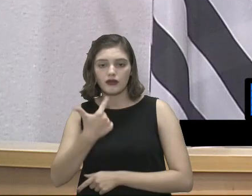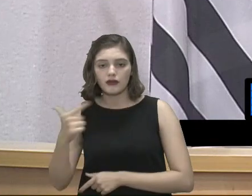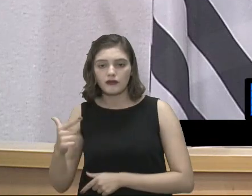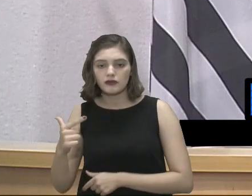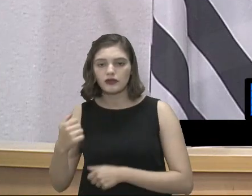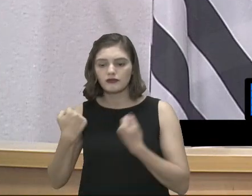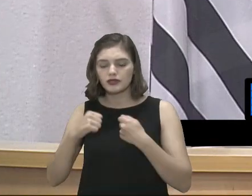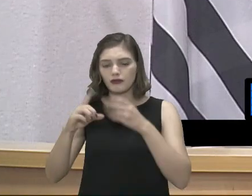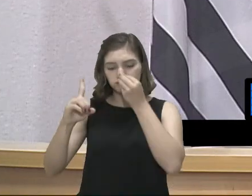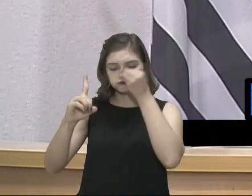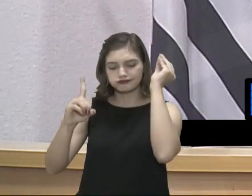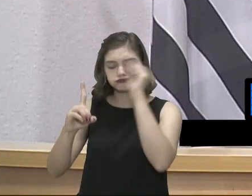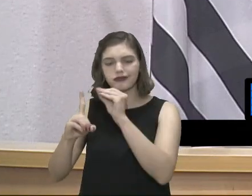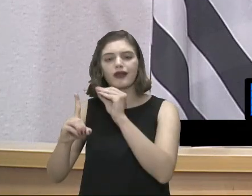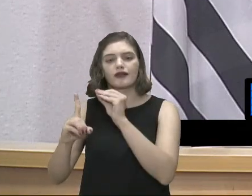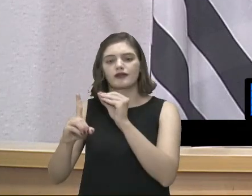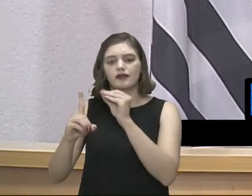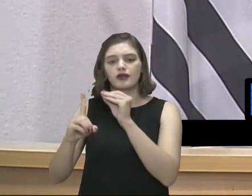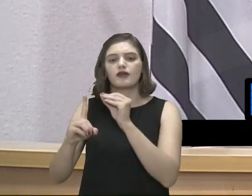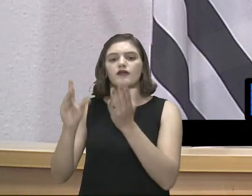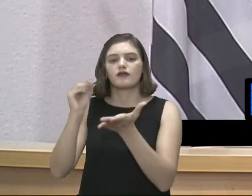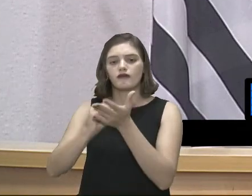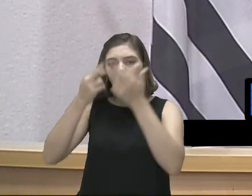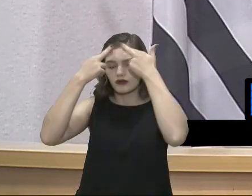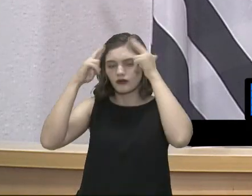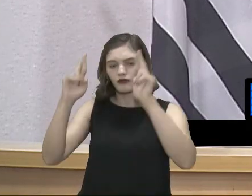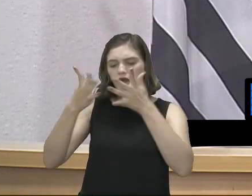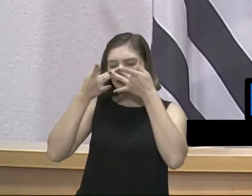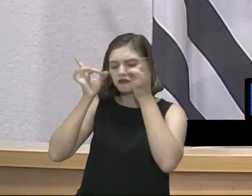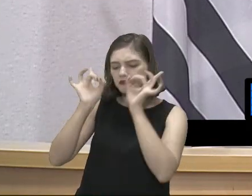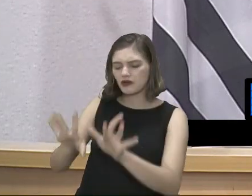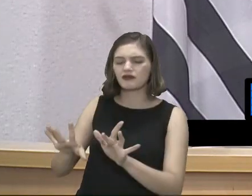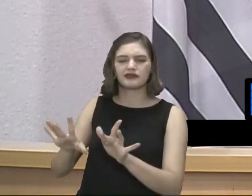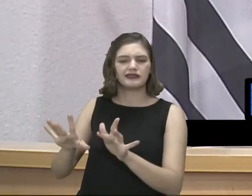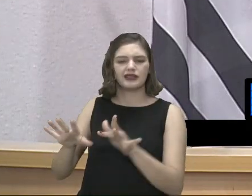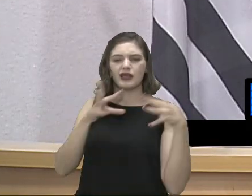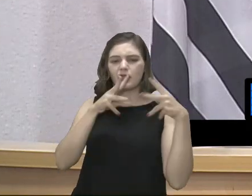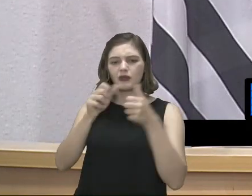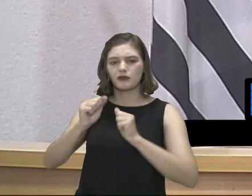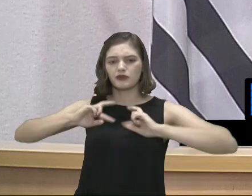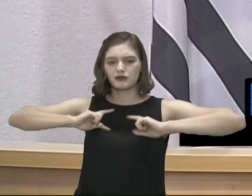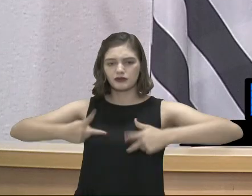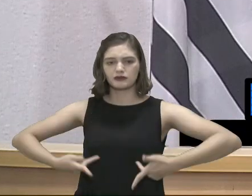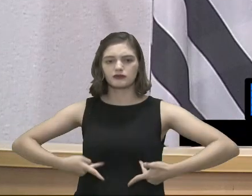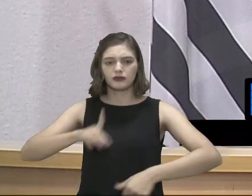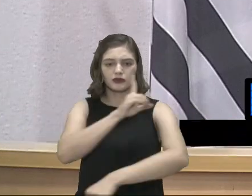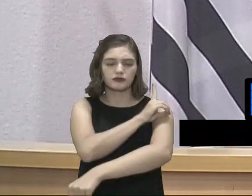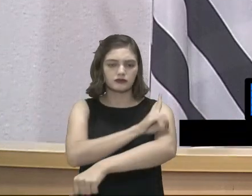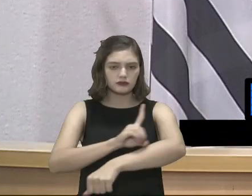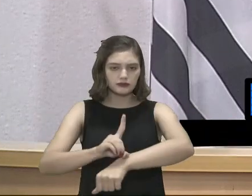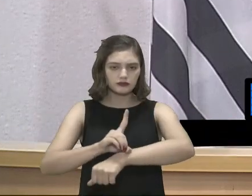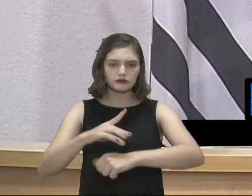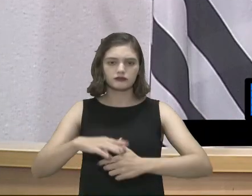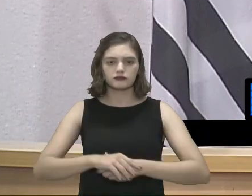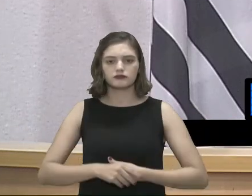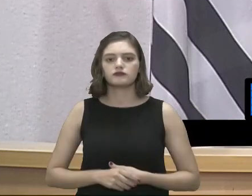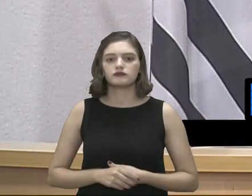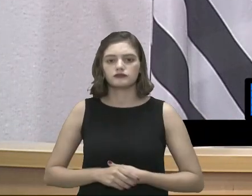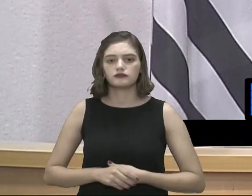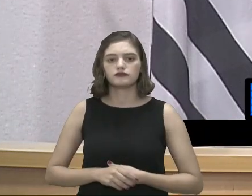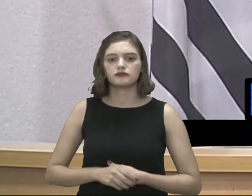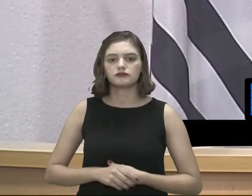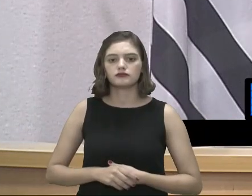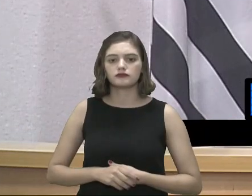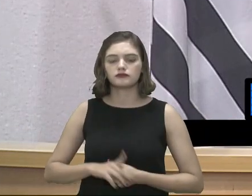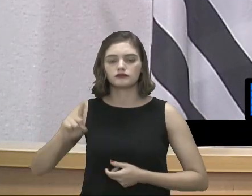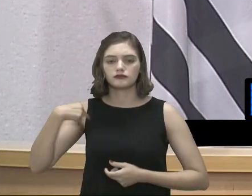ser marginalizadas nem tratadas com falta de respeito, com descaso, sabe? Todo mundo é ser humano, todo mundo é digno. E a gente